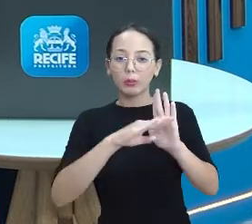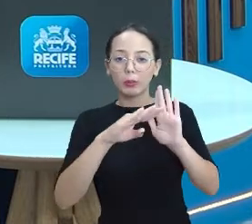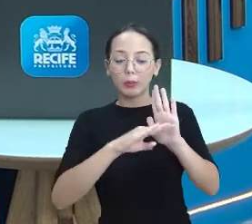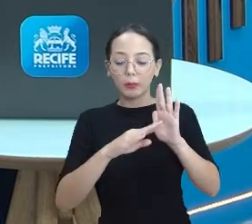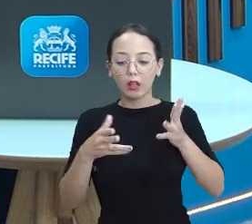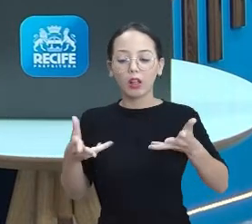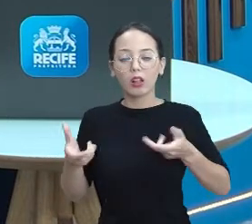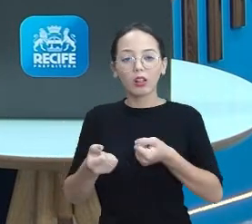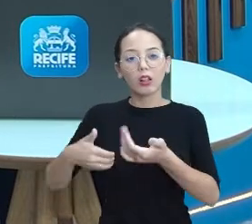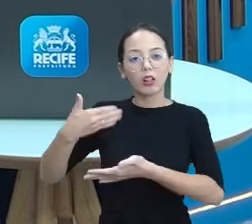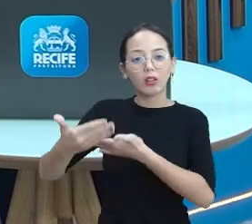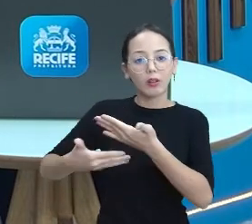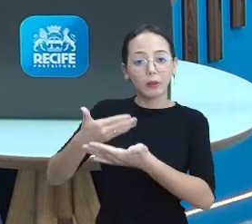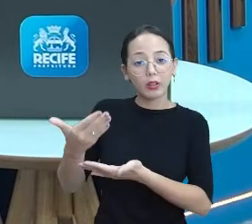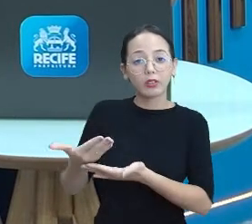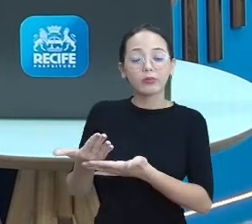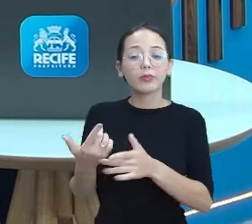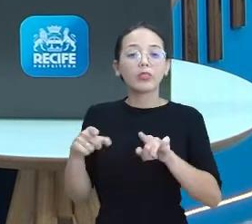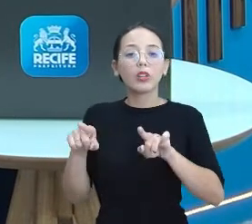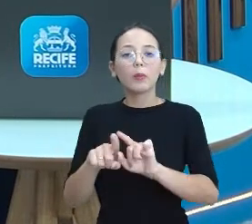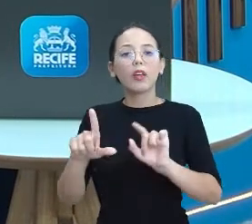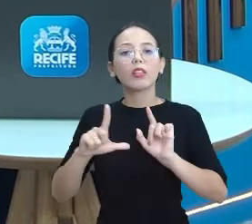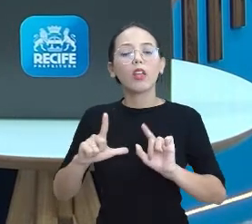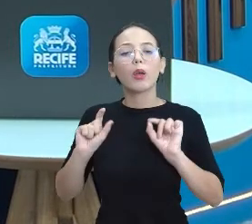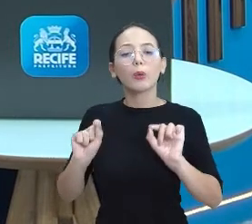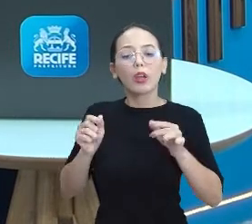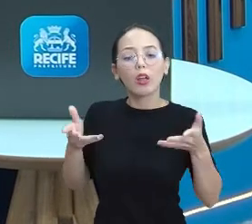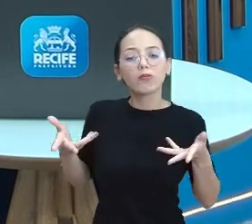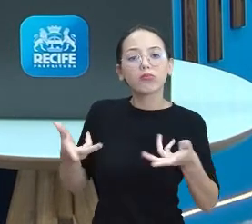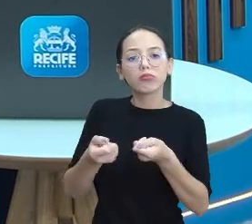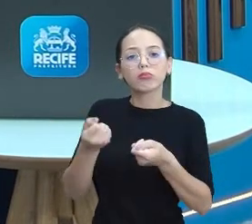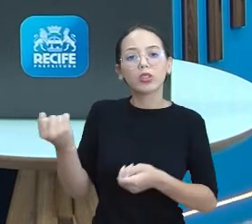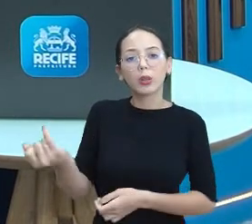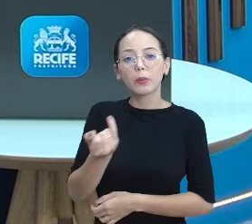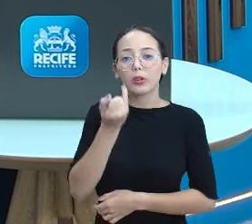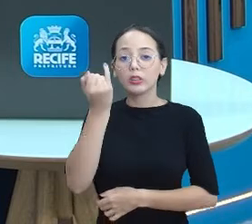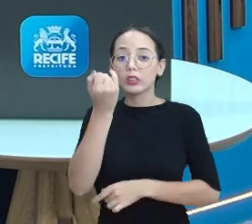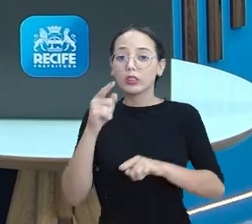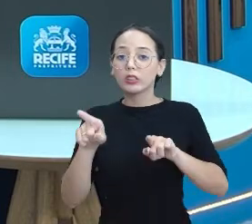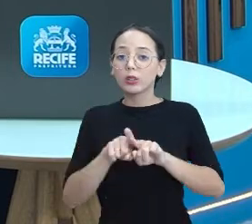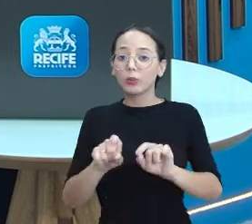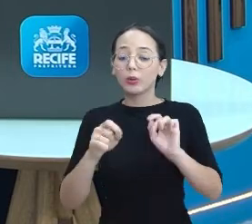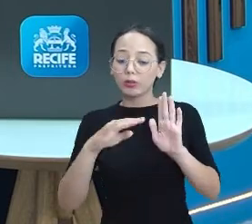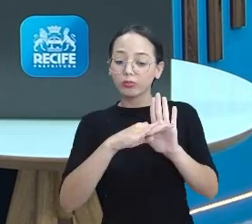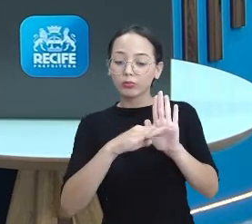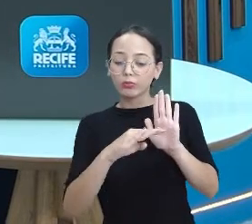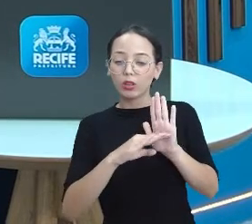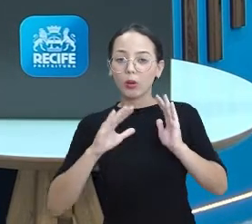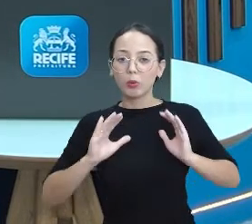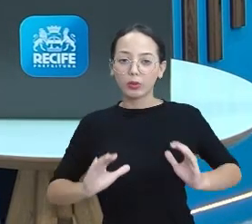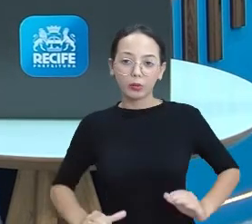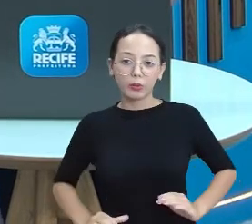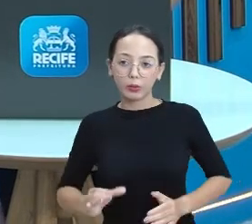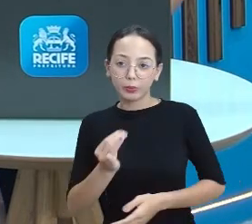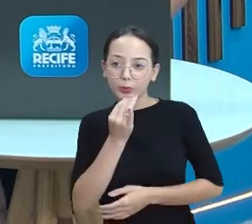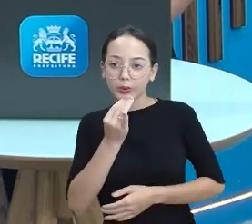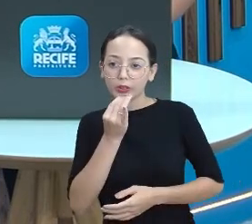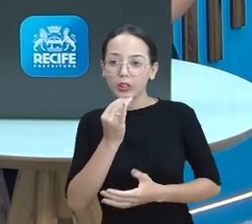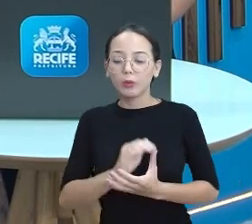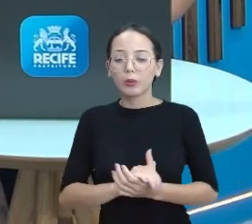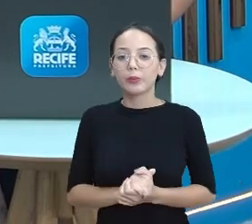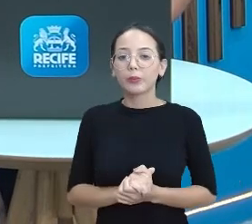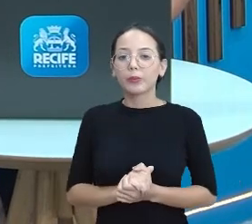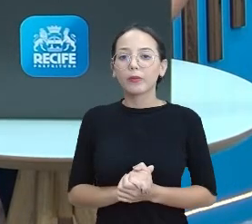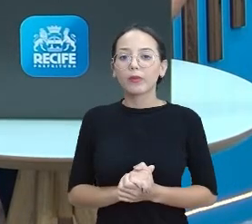desenvolvimento para ele. E aí a gente tem competências que são importantes e que são reguladoras de comportamento. Por exemplo, quando a